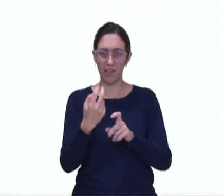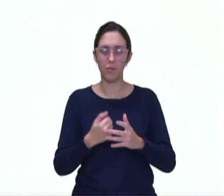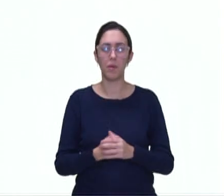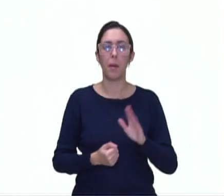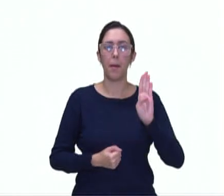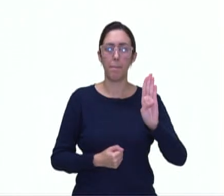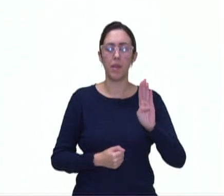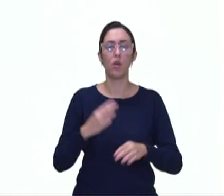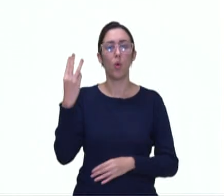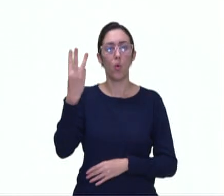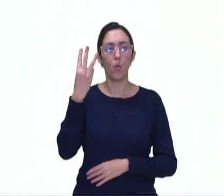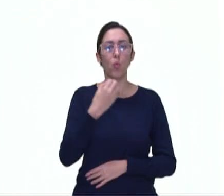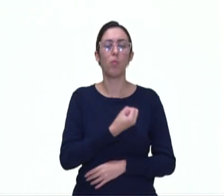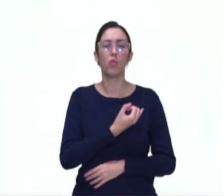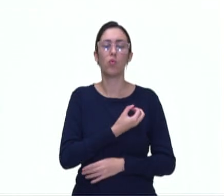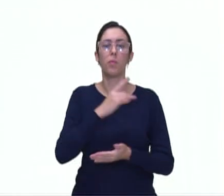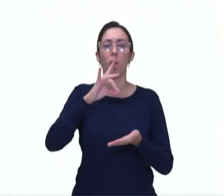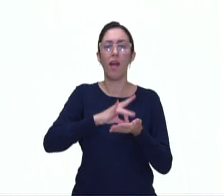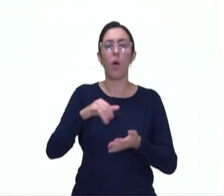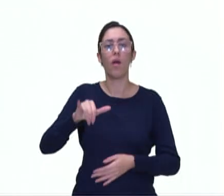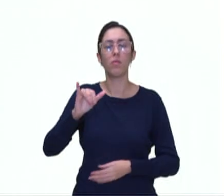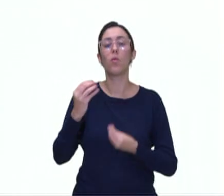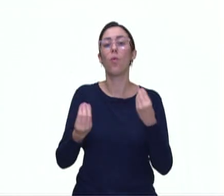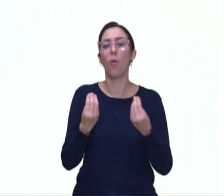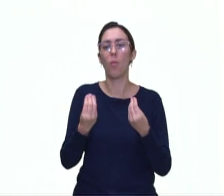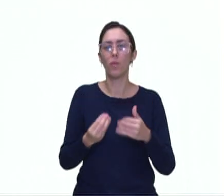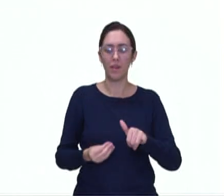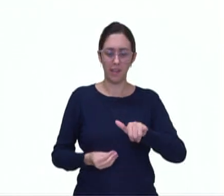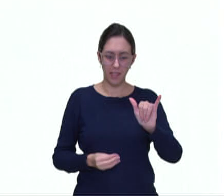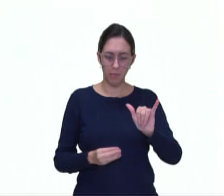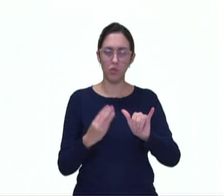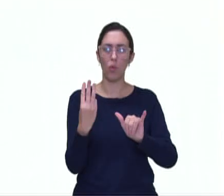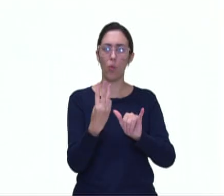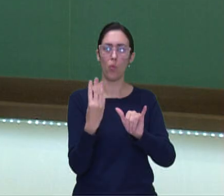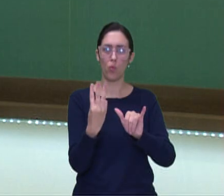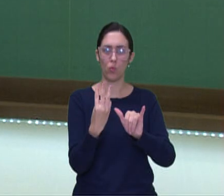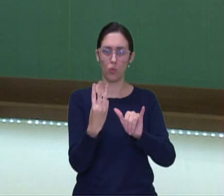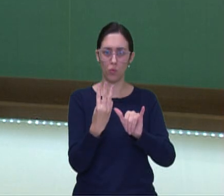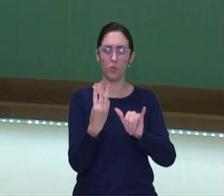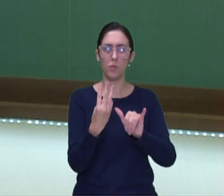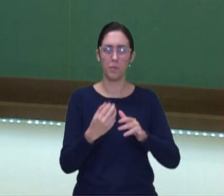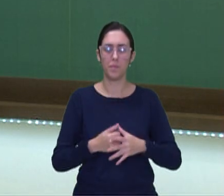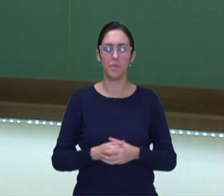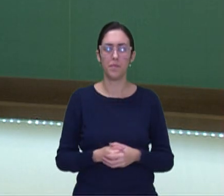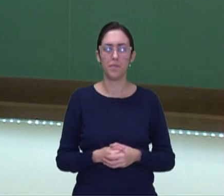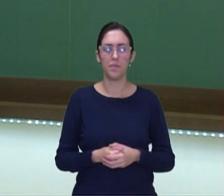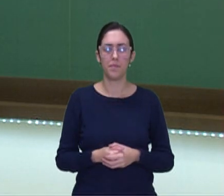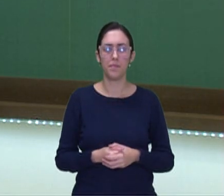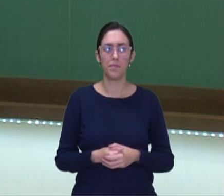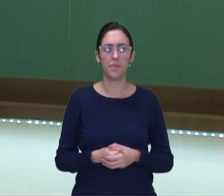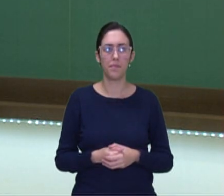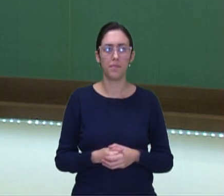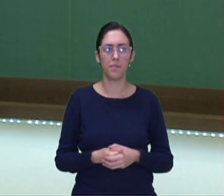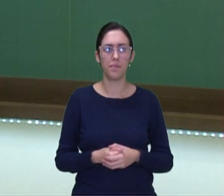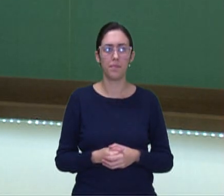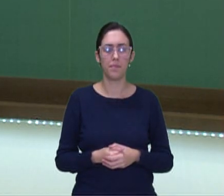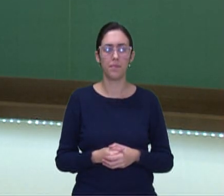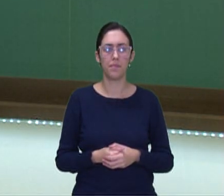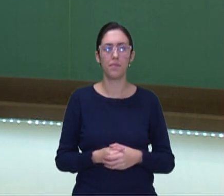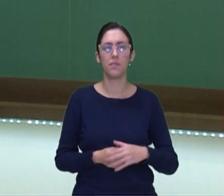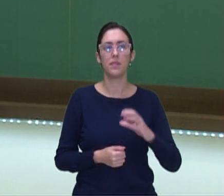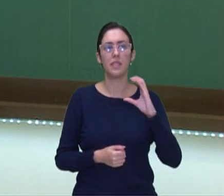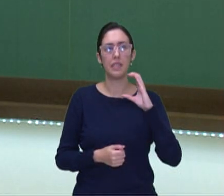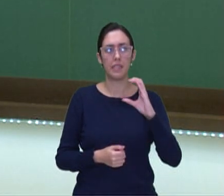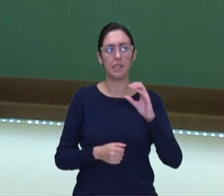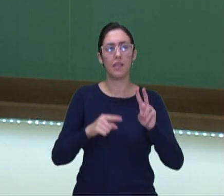o cubo do número real y vai ficar o quê? Y elevado ao cubo, ou seja, y a 3. A raiz quadrada do número